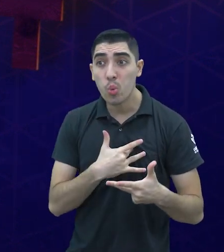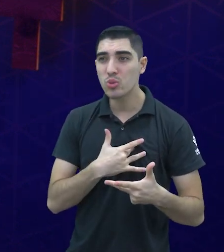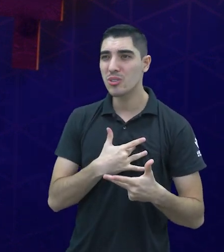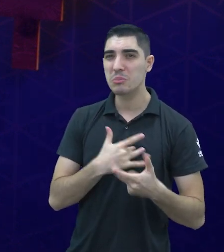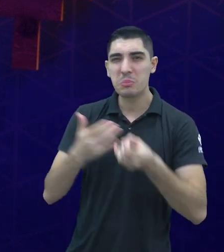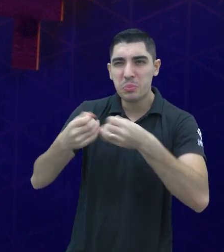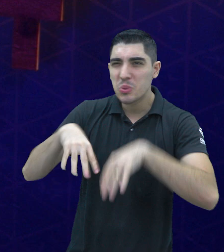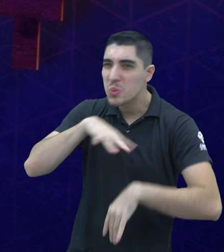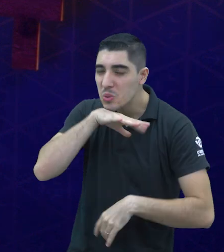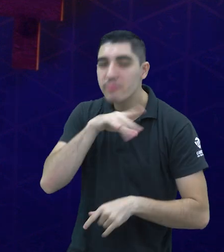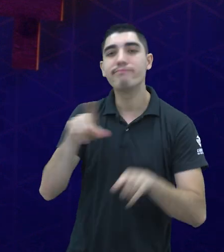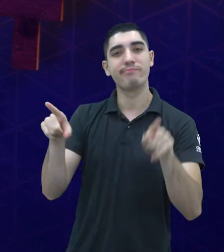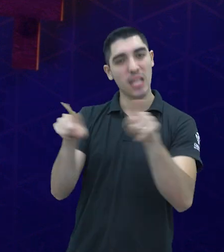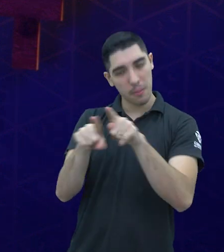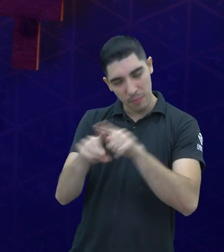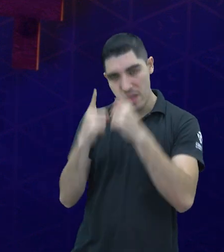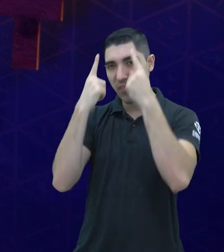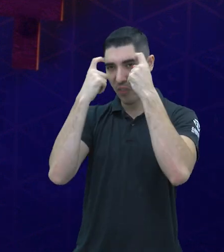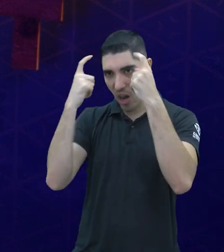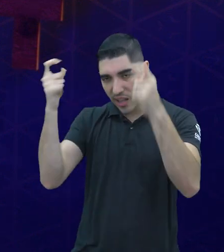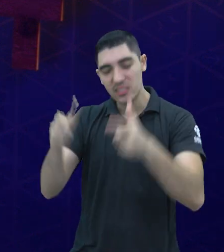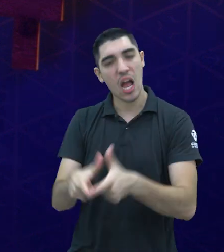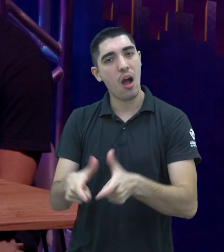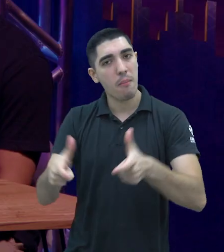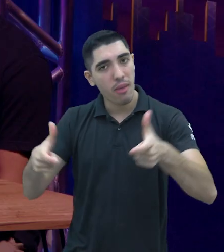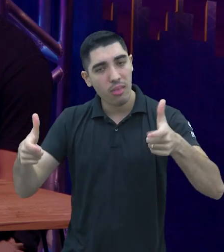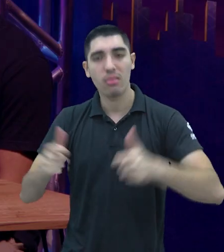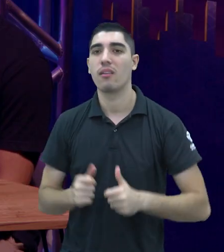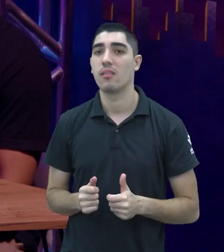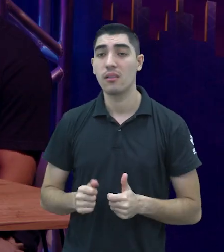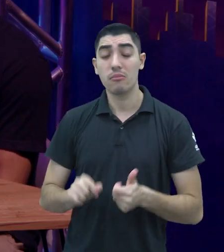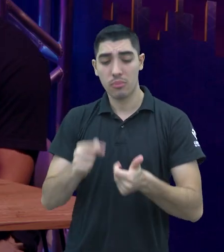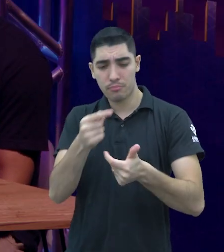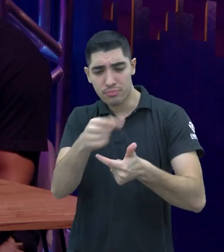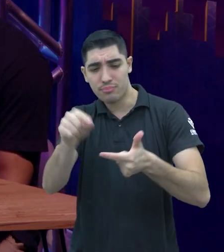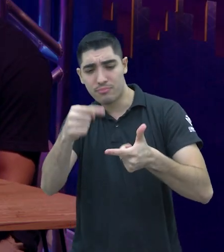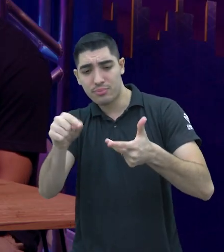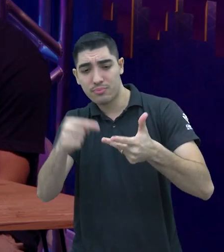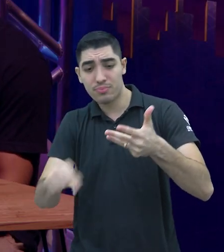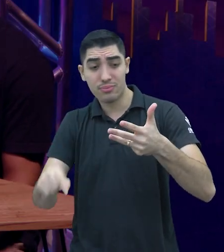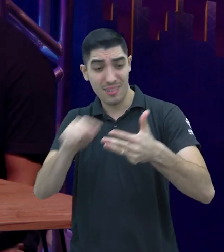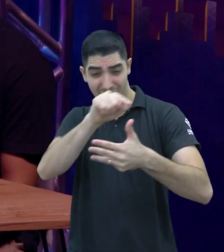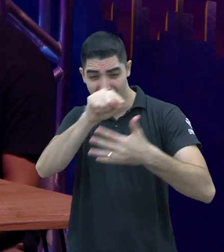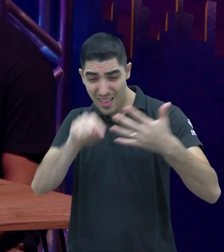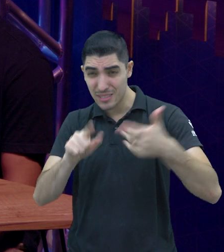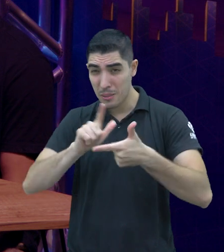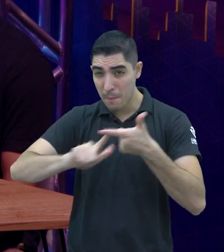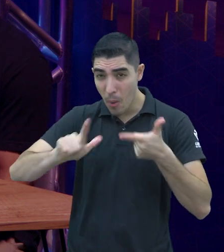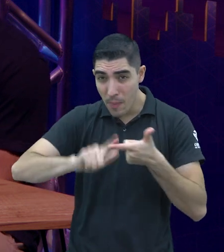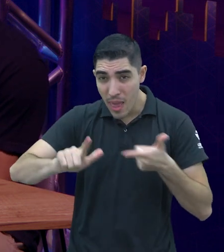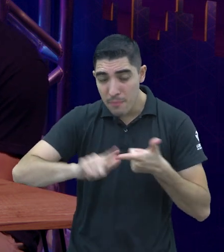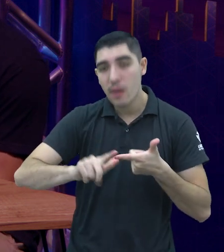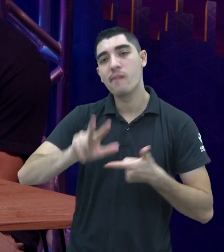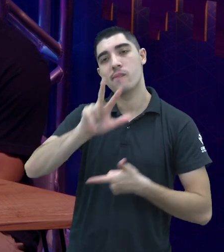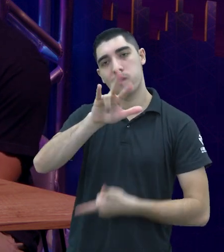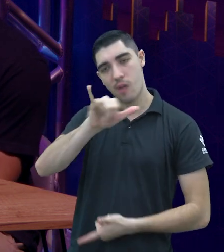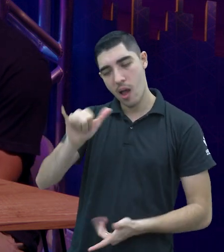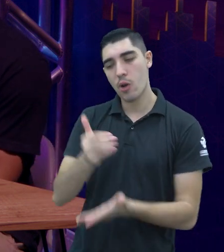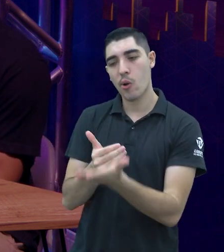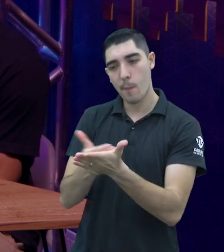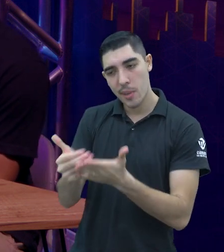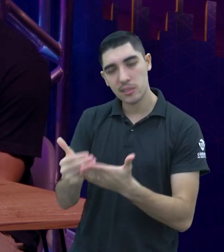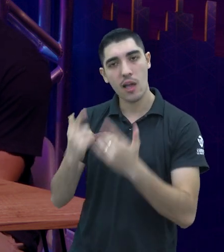saúde contribui com o aumento da violência também. Então, esses desdobramentos de outros problemas sempre